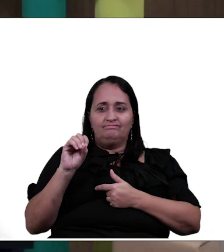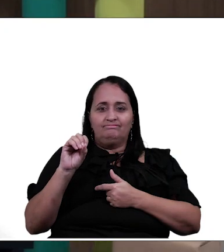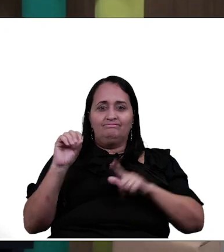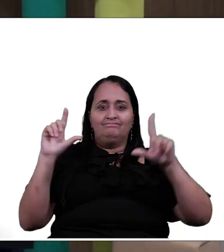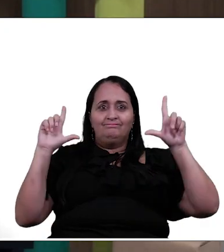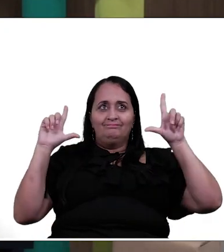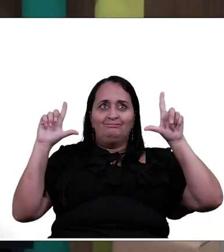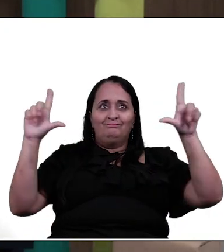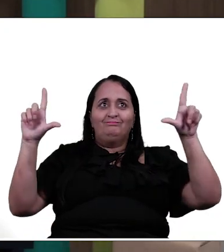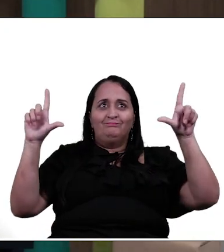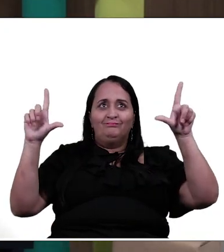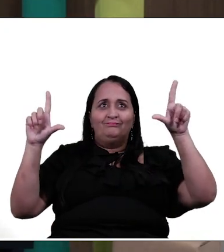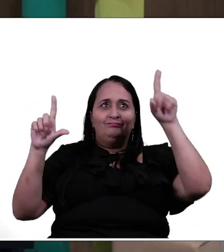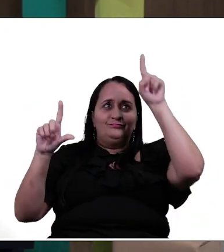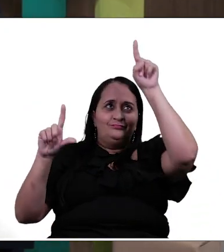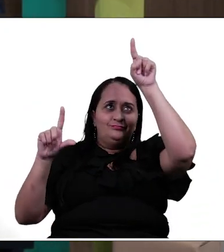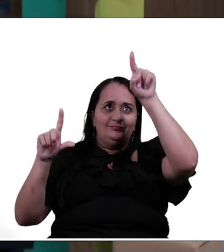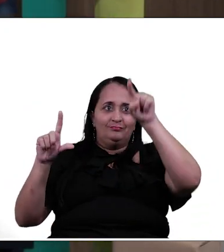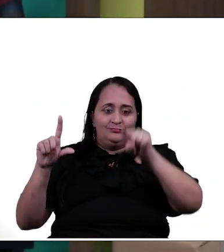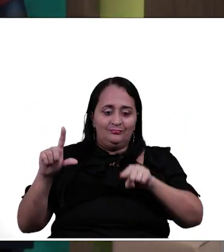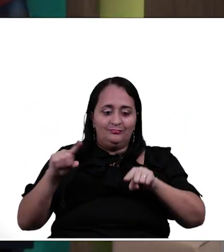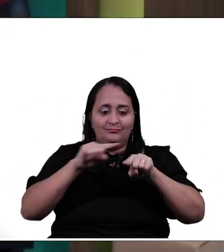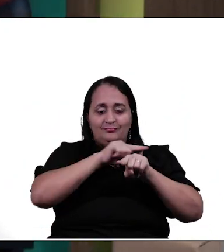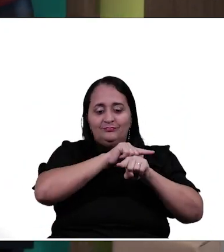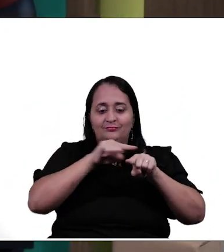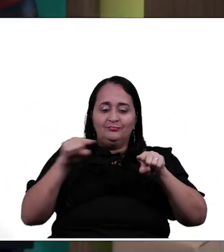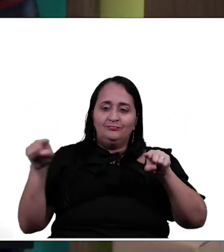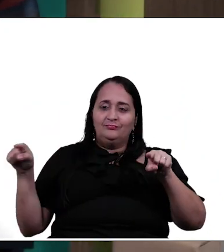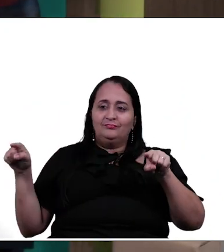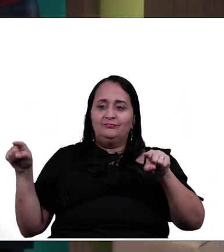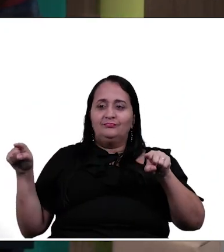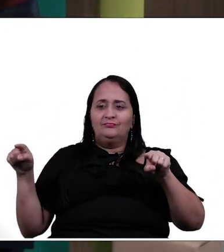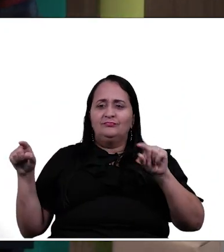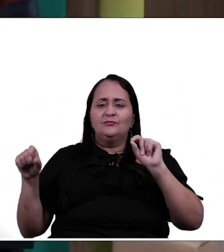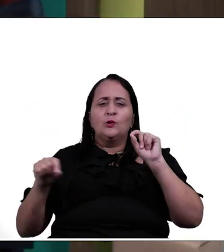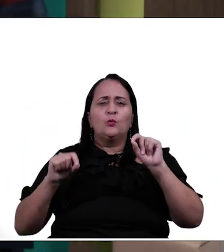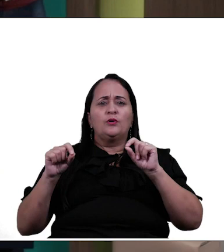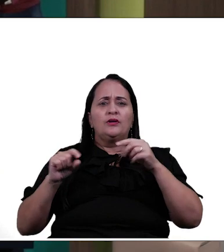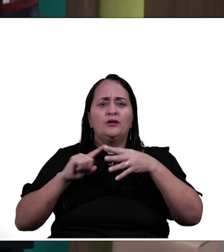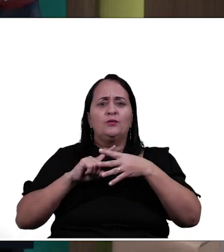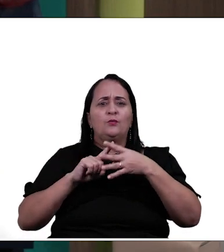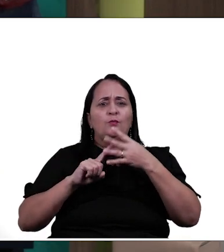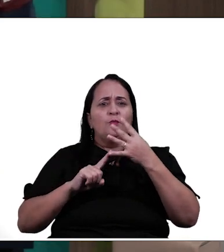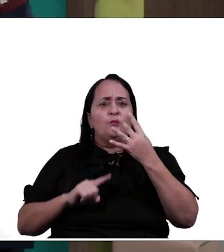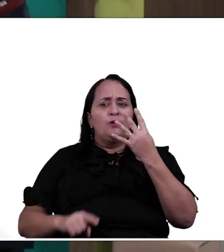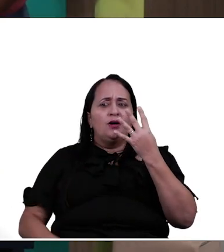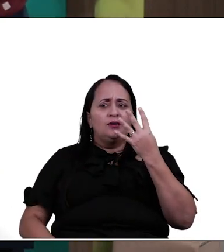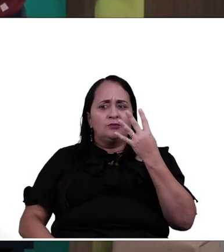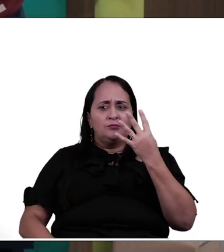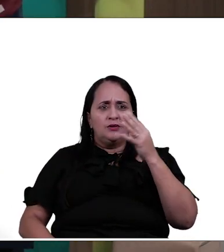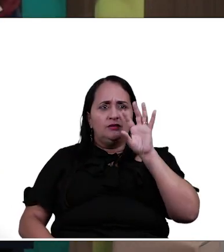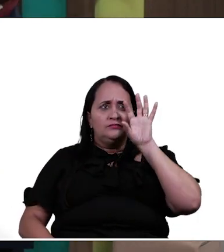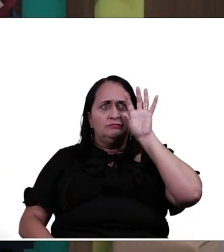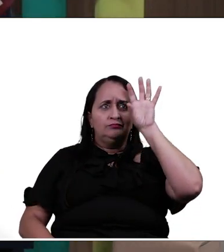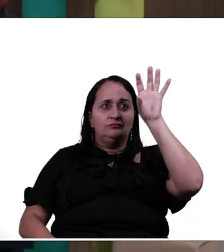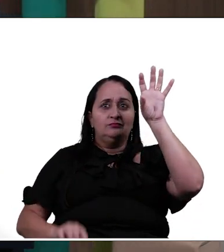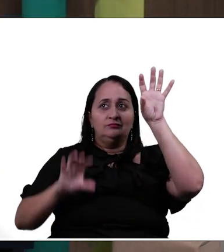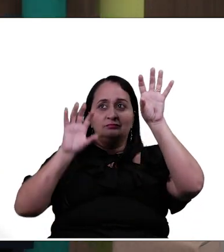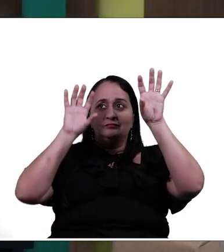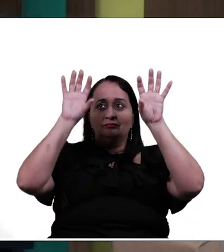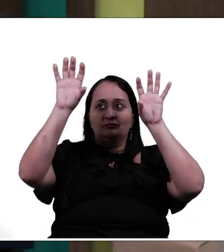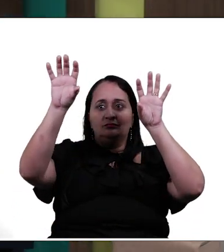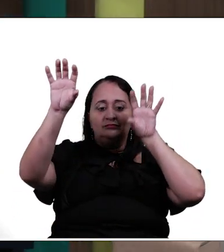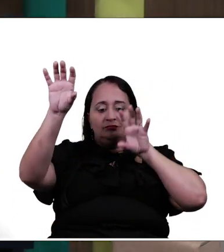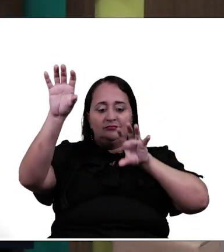que gerou essa dízima é 5 nonos. Antes de falarmos na composta, eu